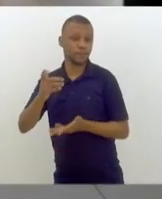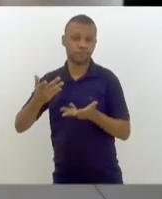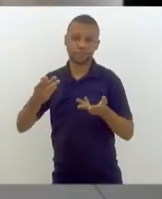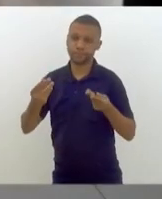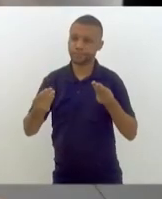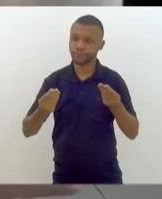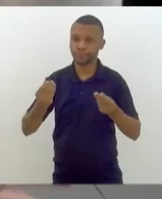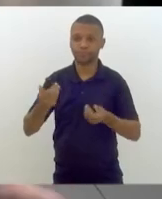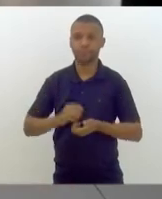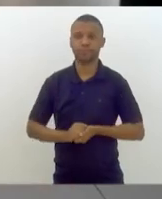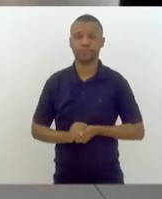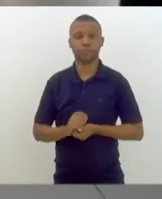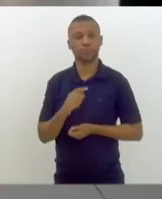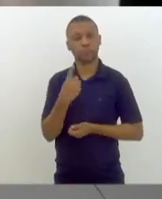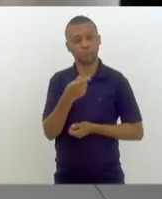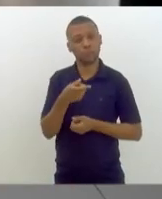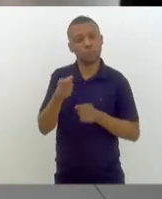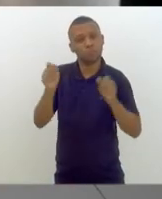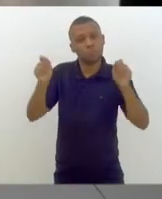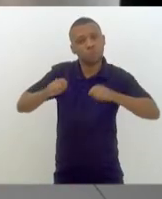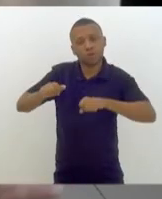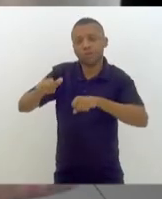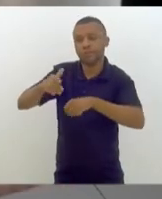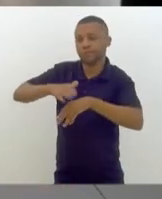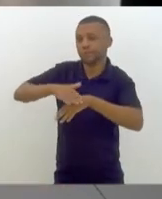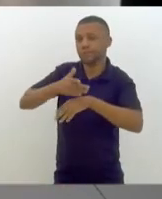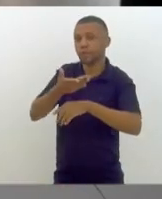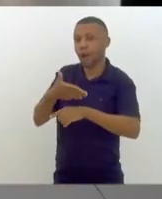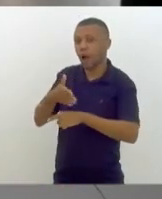no que pude procurei colaborar